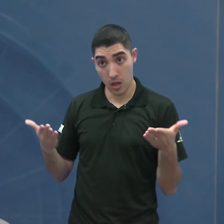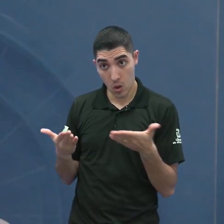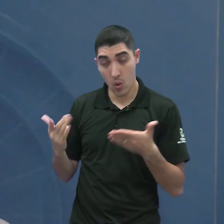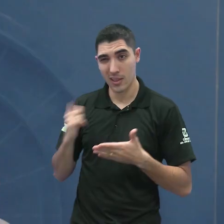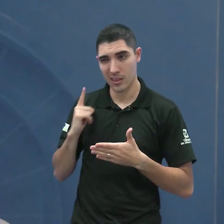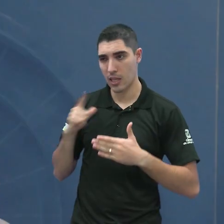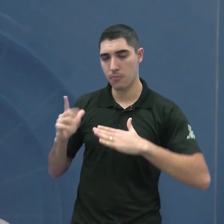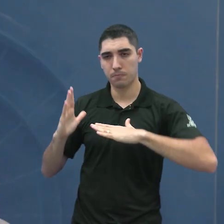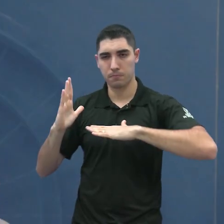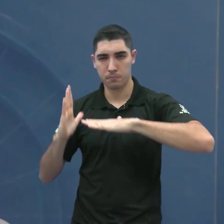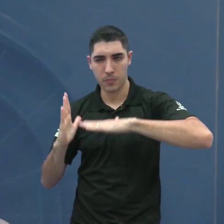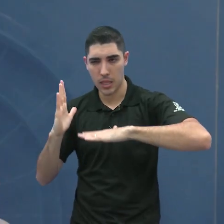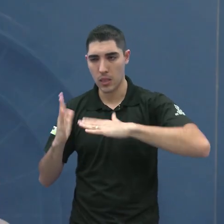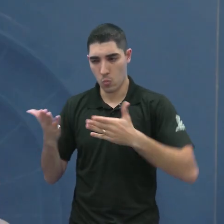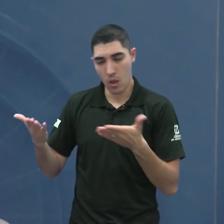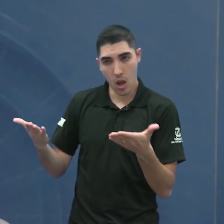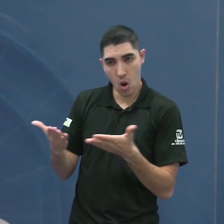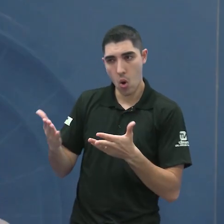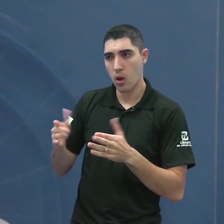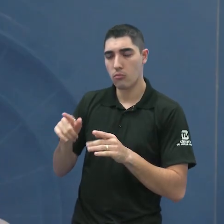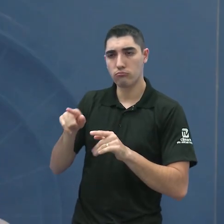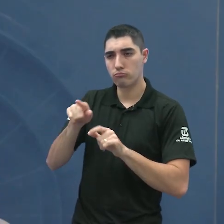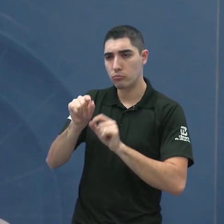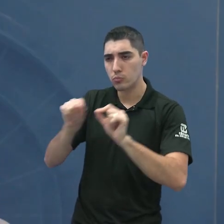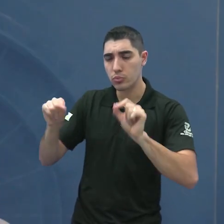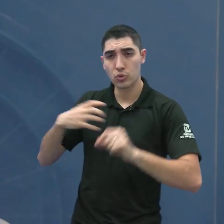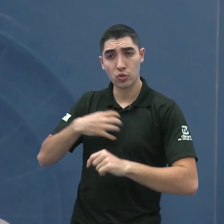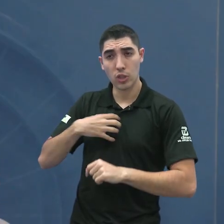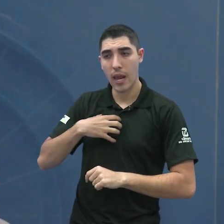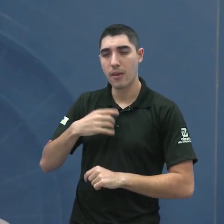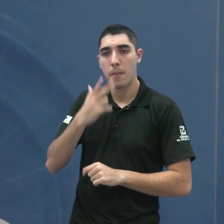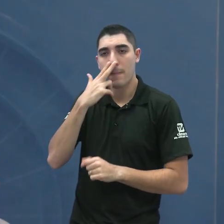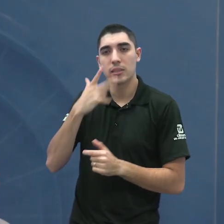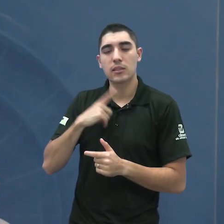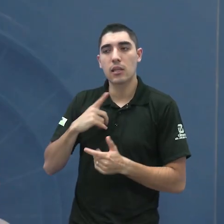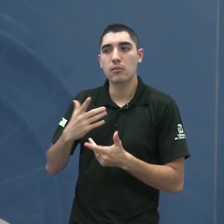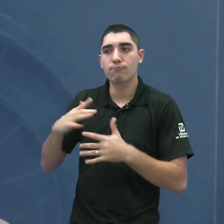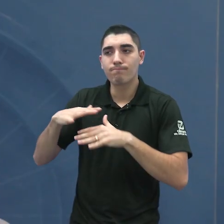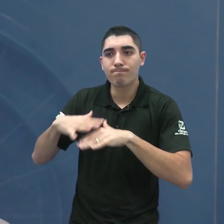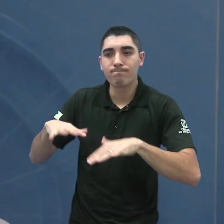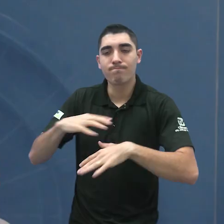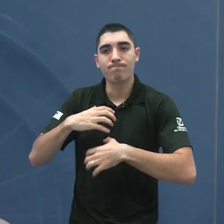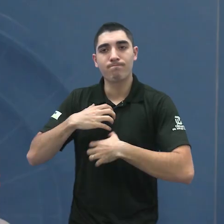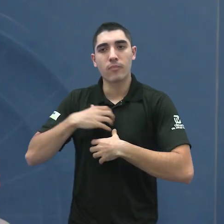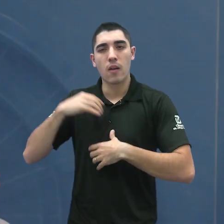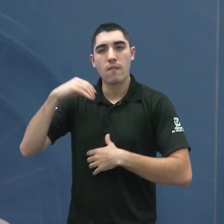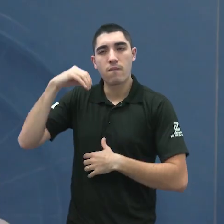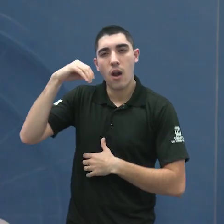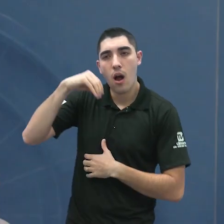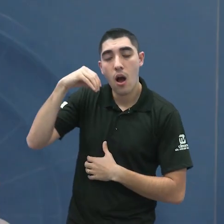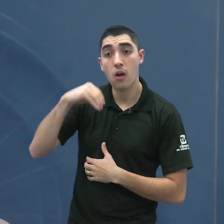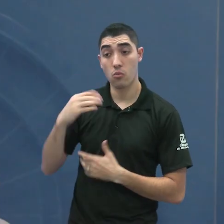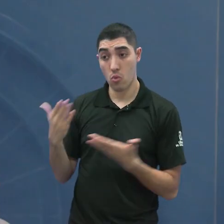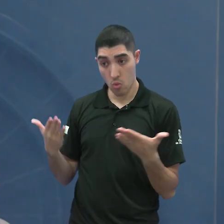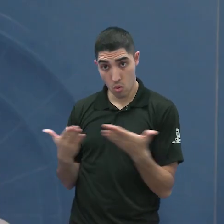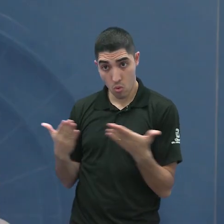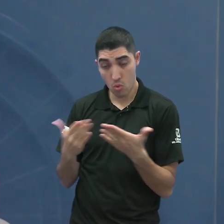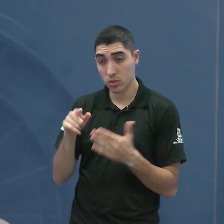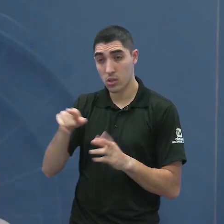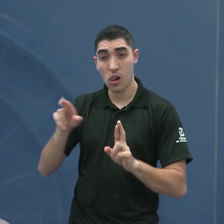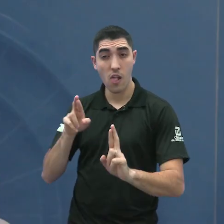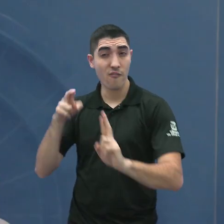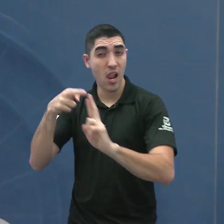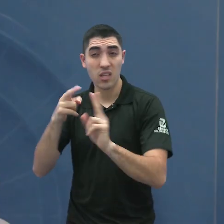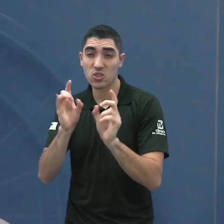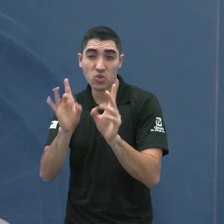contemporaneidade estão muito frágeis. Então, os jovens, principalmente, eles têm agora referências muito líquidas